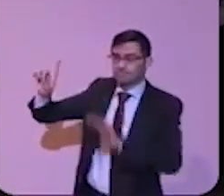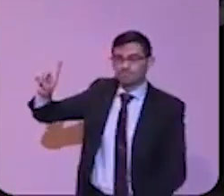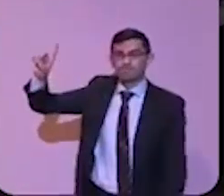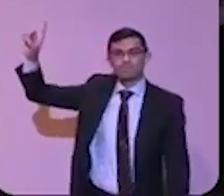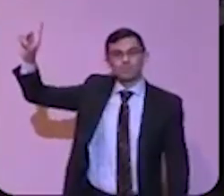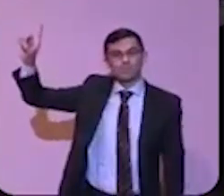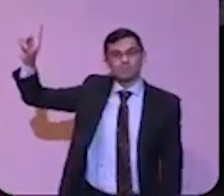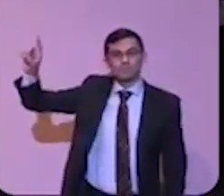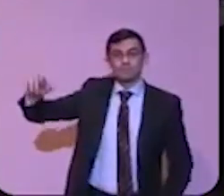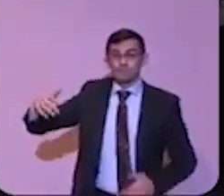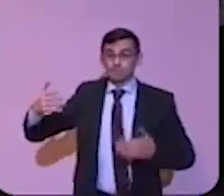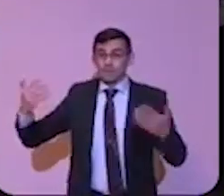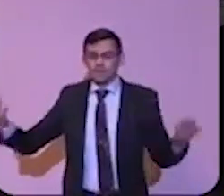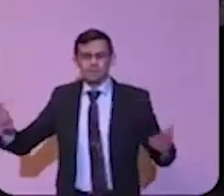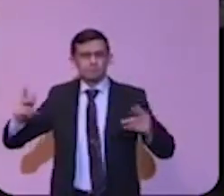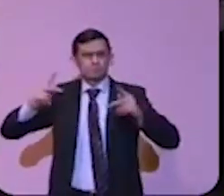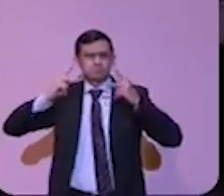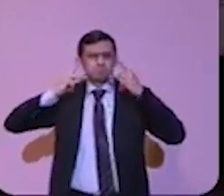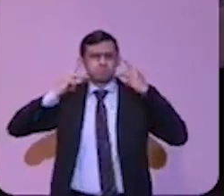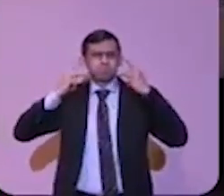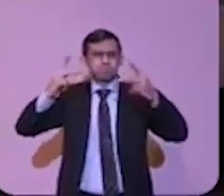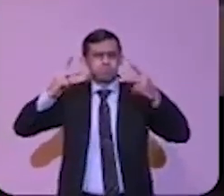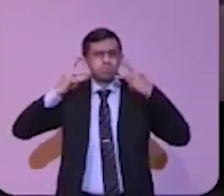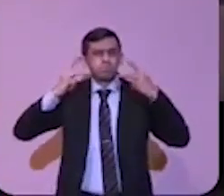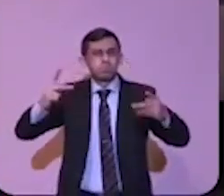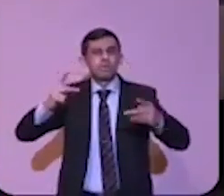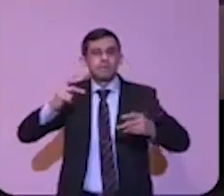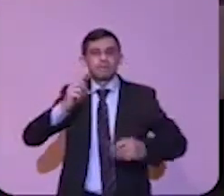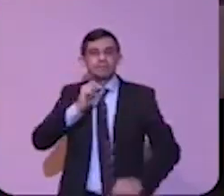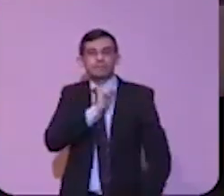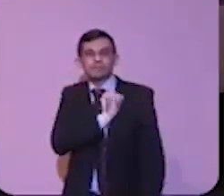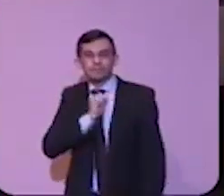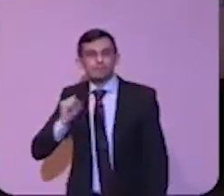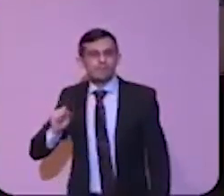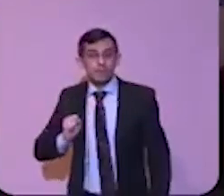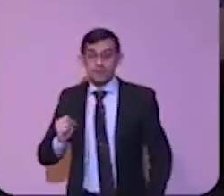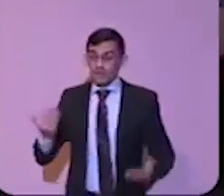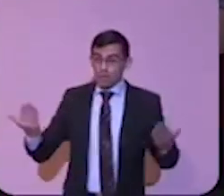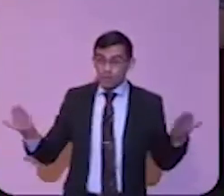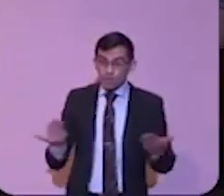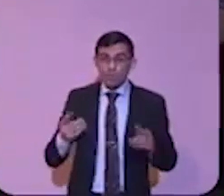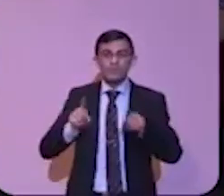Deus. Então essa mensagem de Samuel, ela é muito atual,